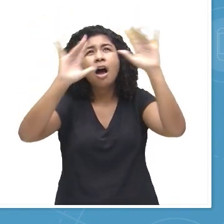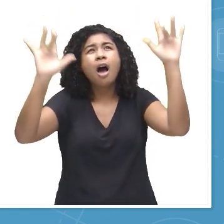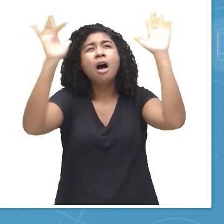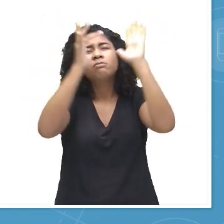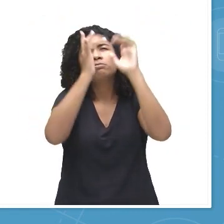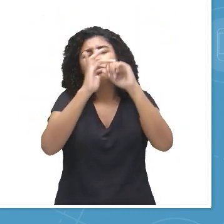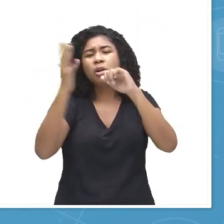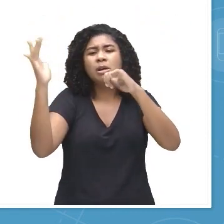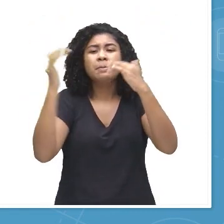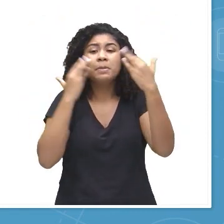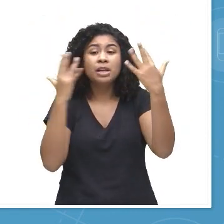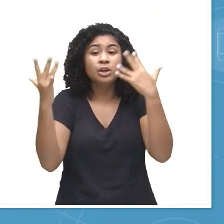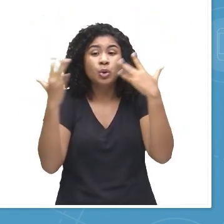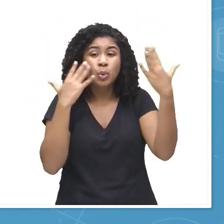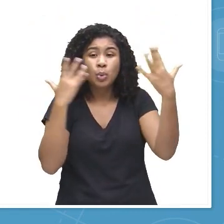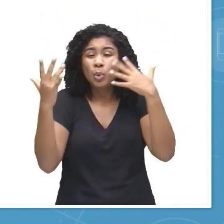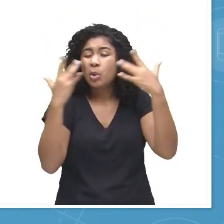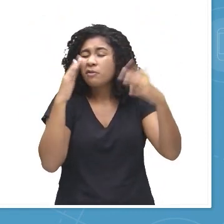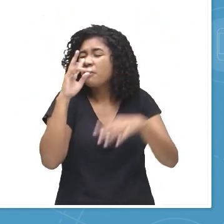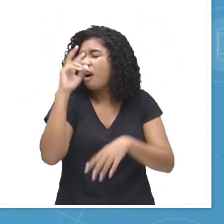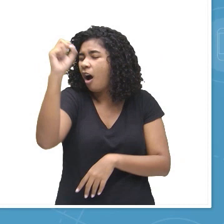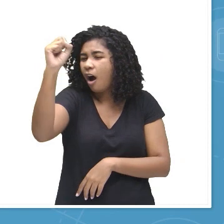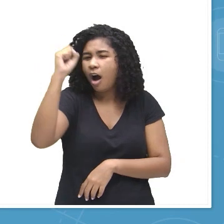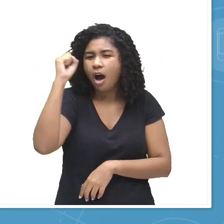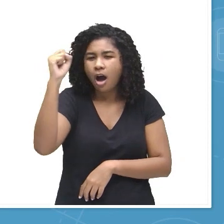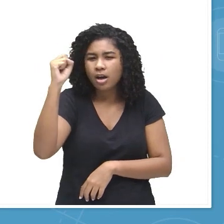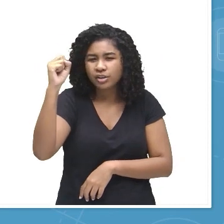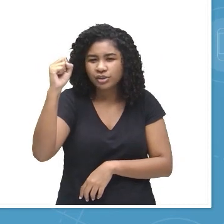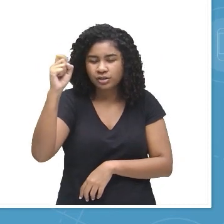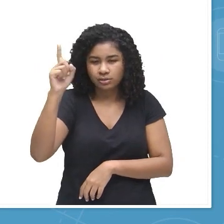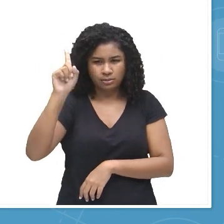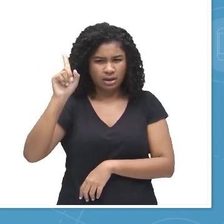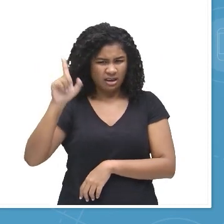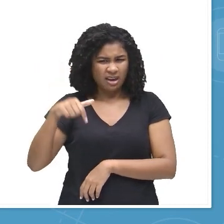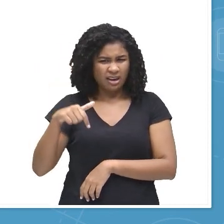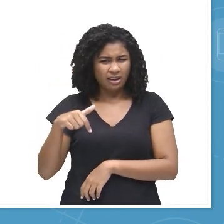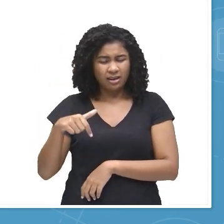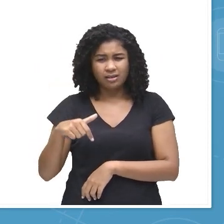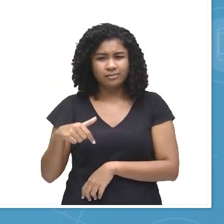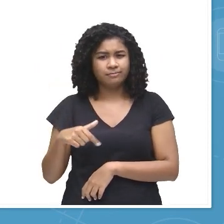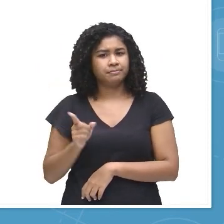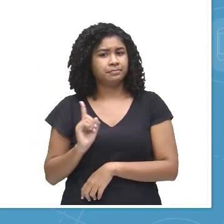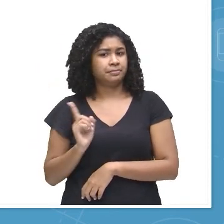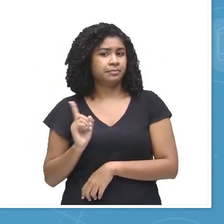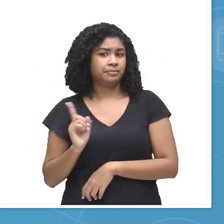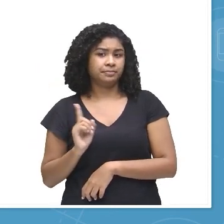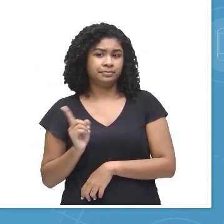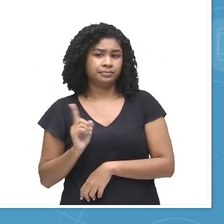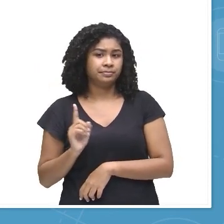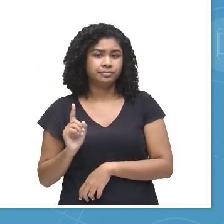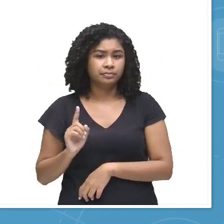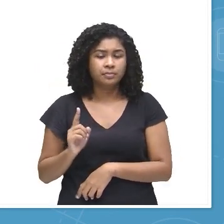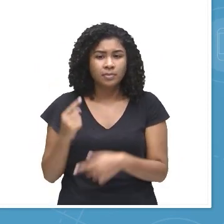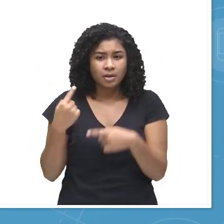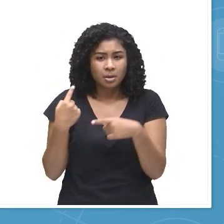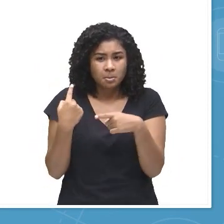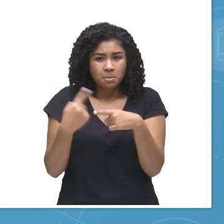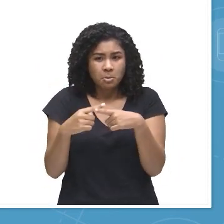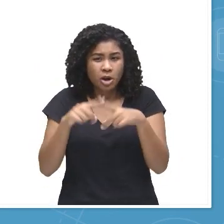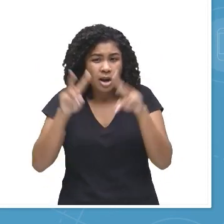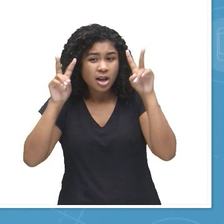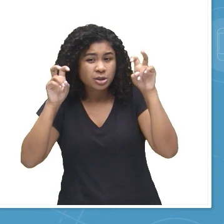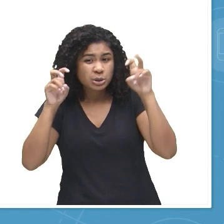é provocada pelo brilho intenso das estrelas? Não. Por que não é a letra A? Porque a gente não está falando das estrelas, está